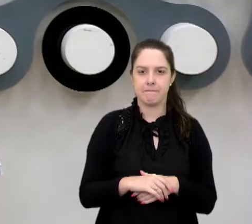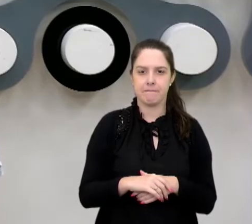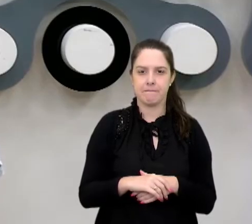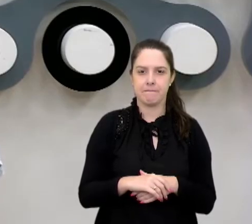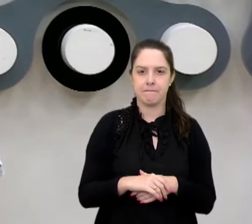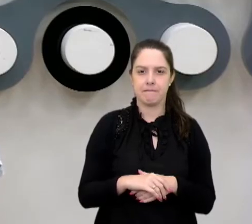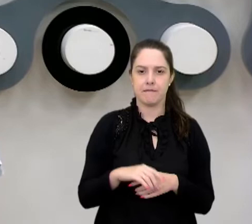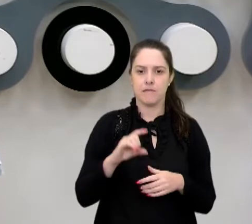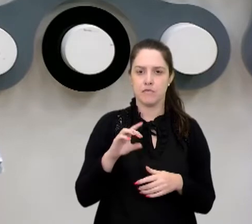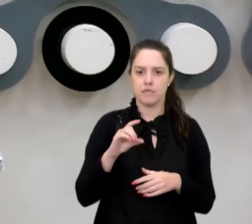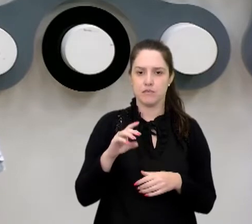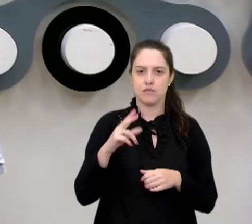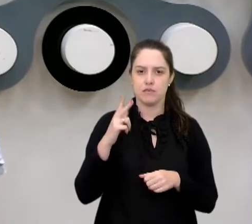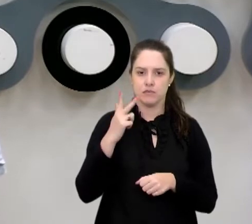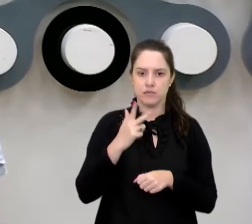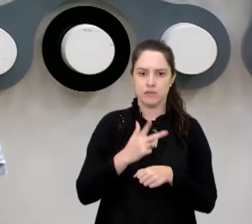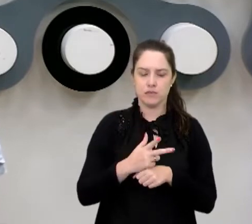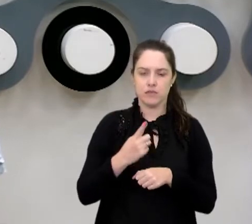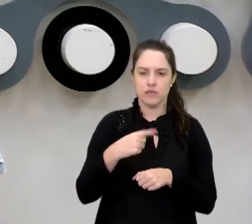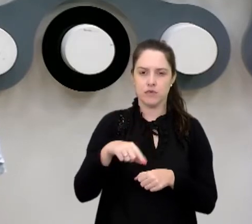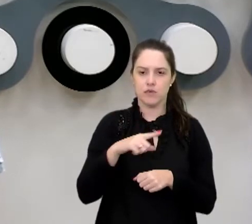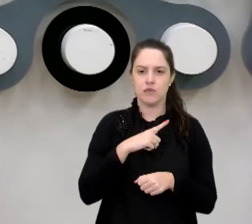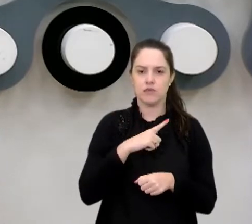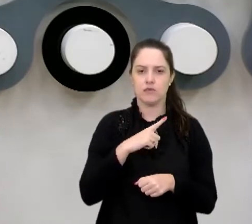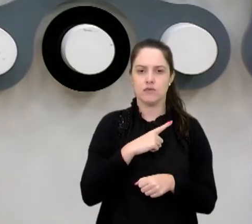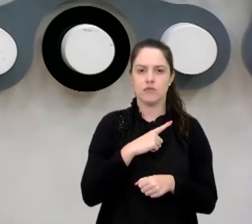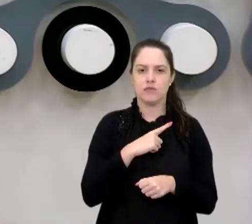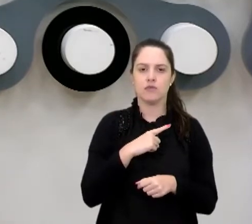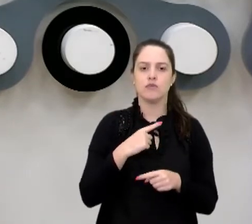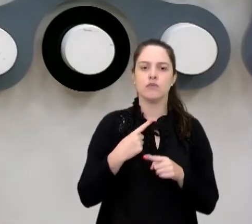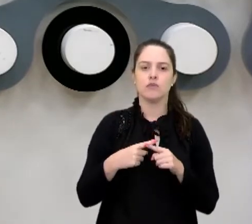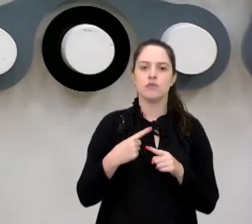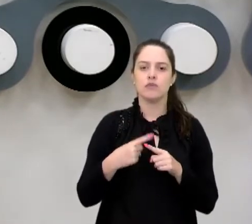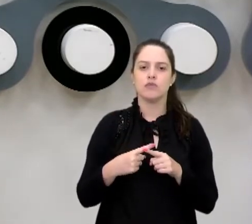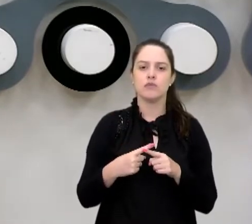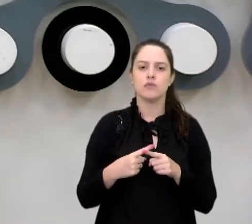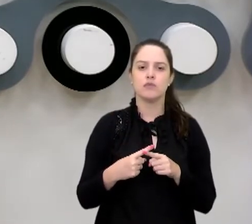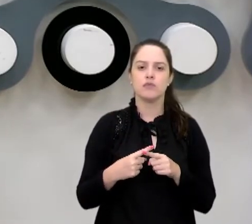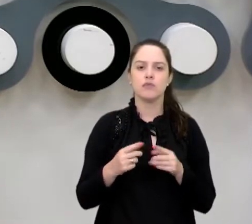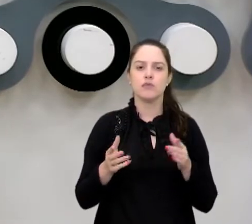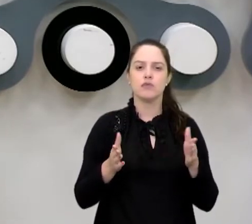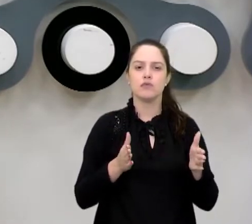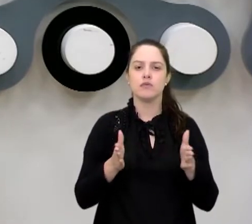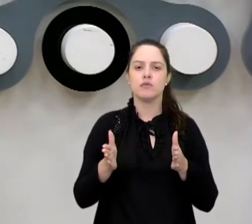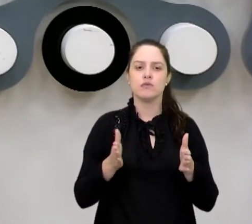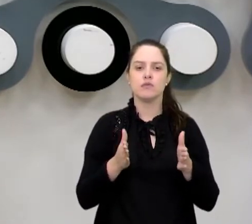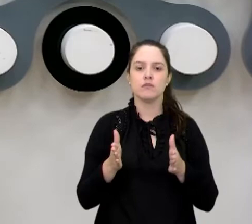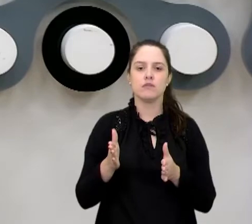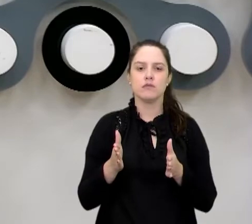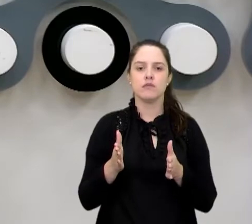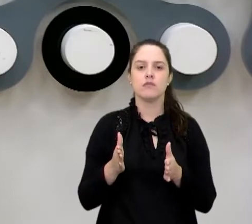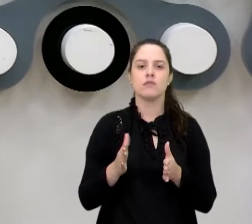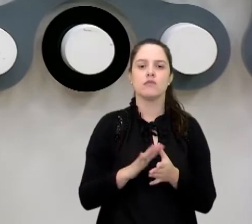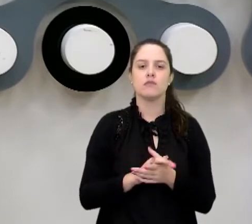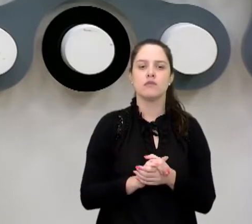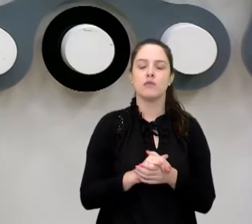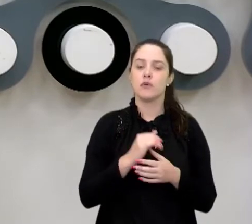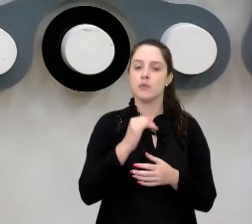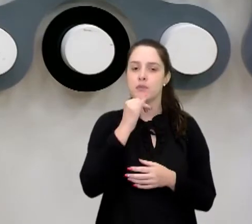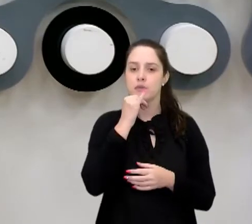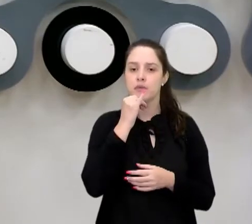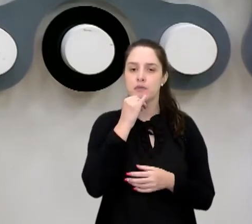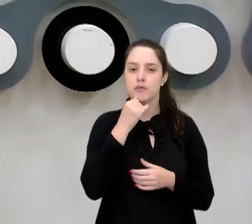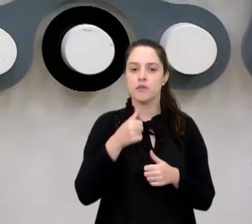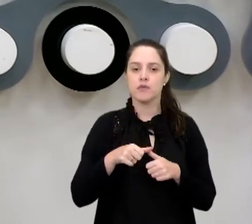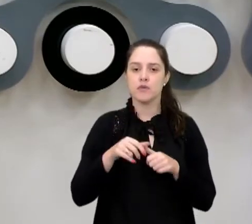dos algoritmos e a gente chegou nos memes, por que o meme veio junto com o algoritmo? Porque o meme é uma coisa que massifica, né? Então, por exemplo, se eu